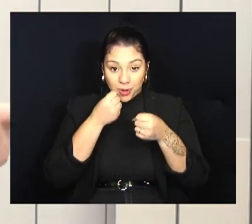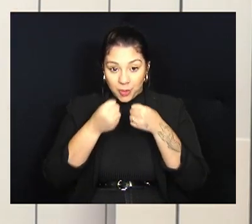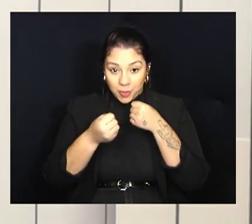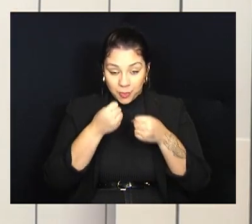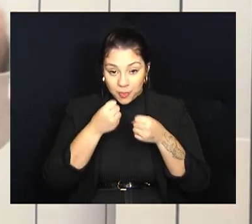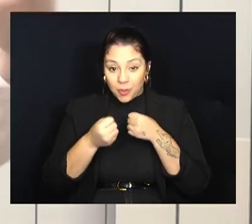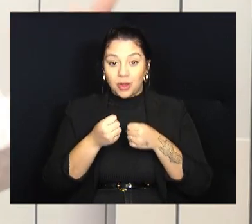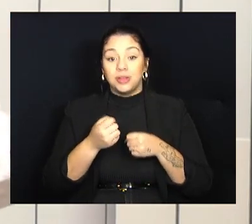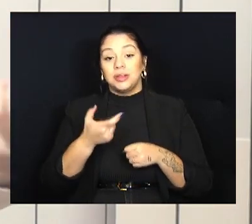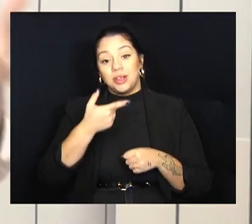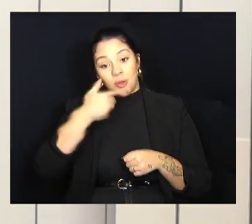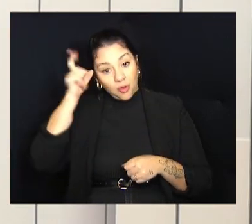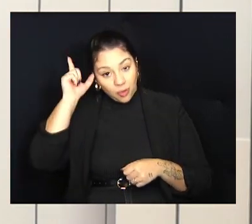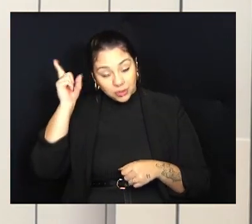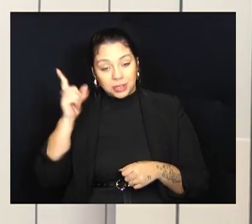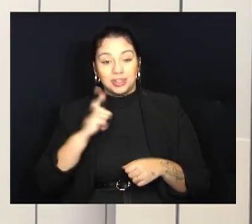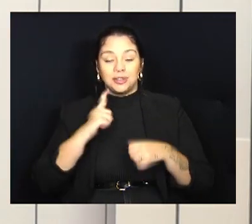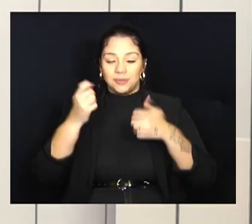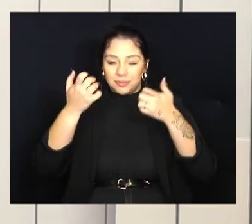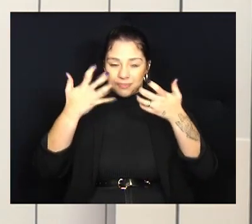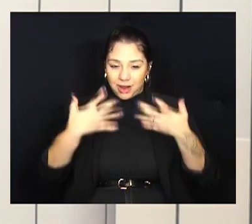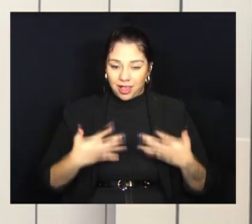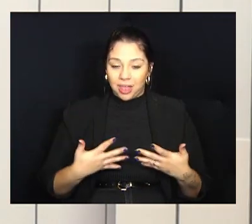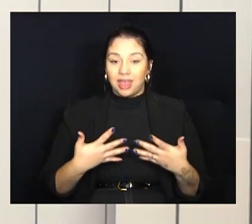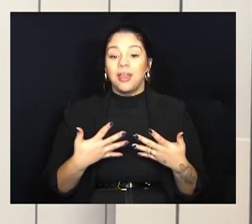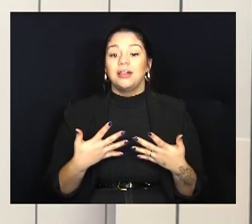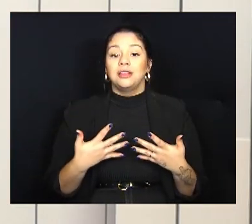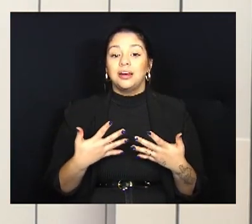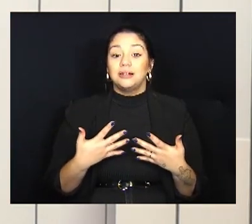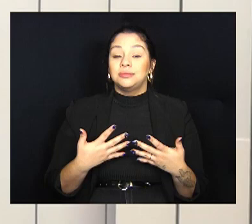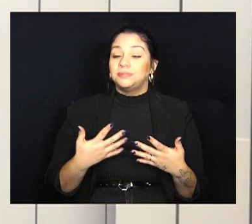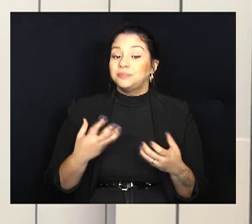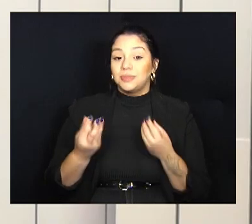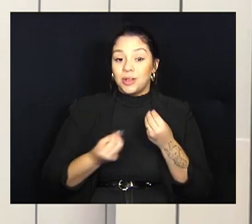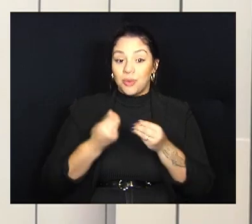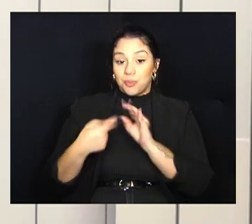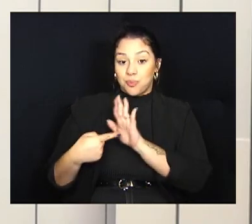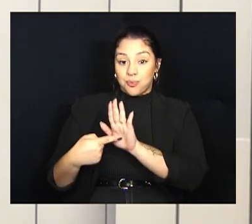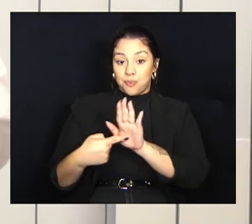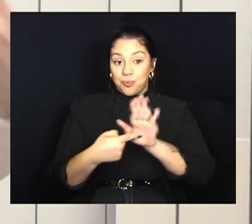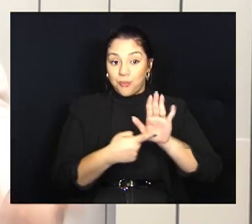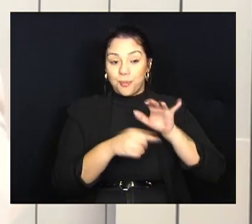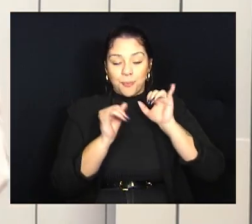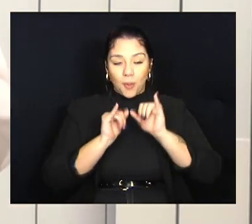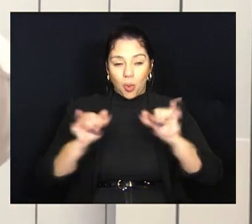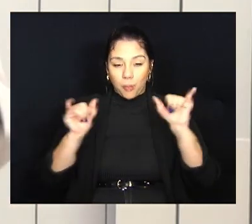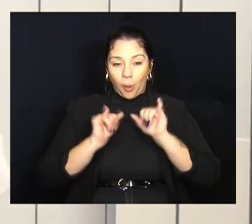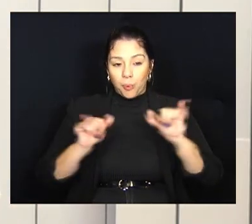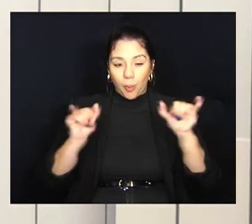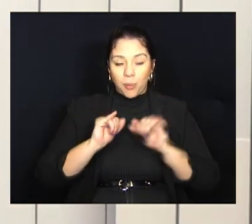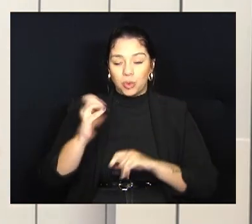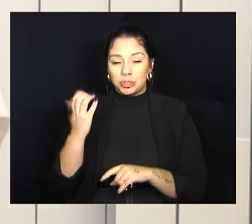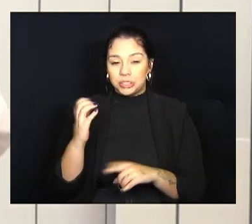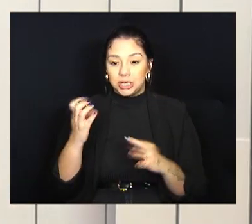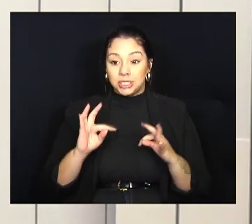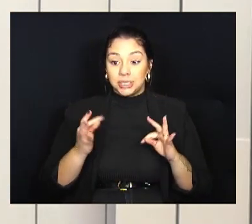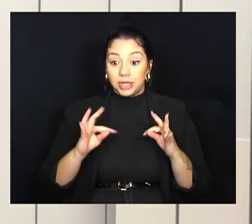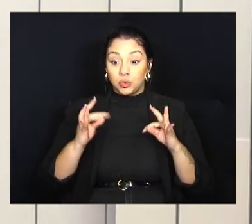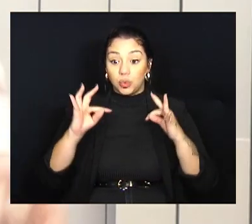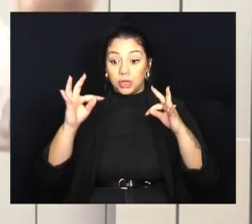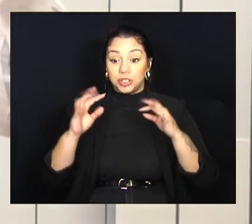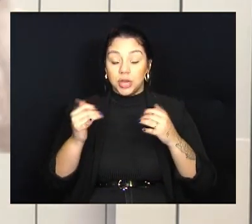do Rosário mostrando e falando sobre a exposição Difusão do Conhecimento, Ciência, Tecnologia